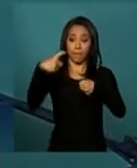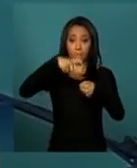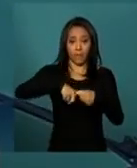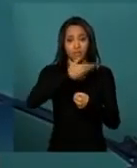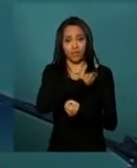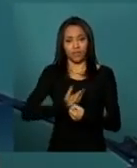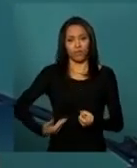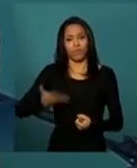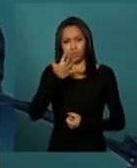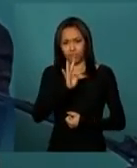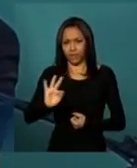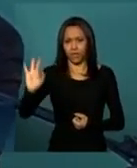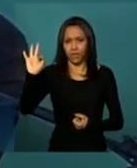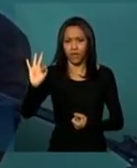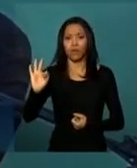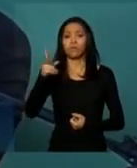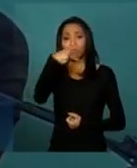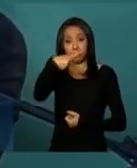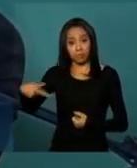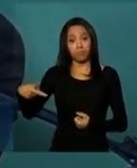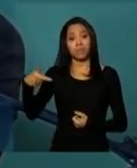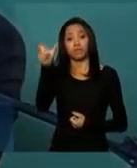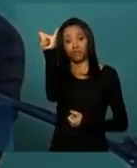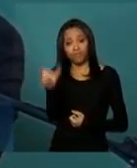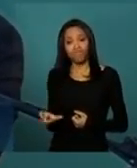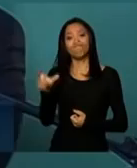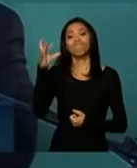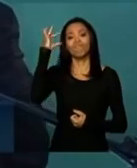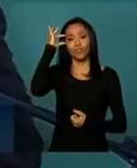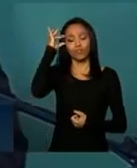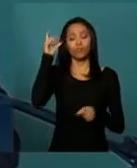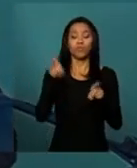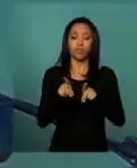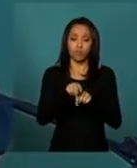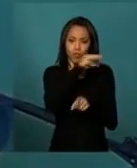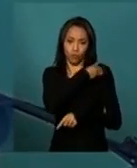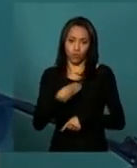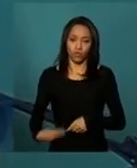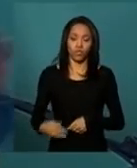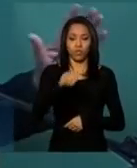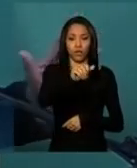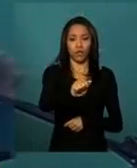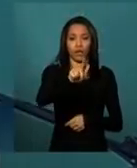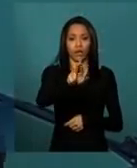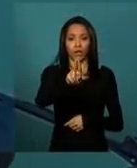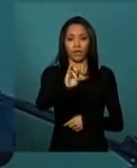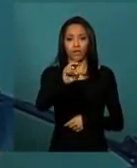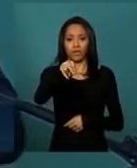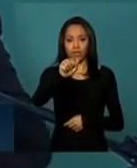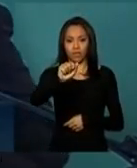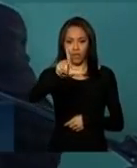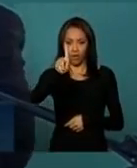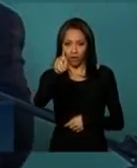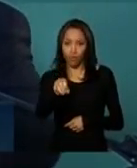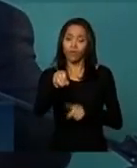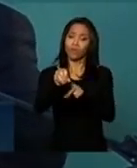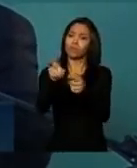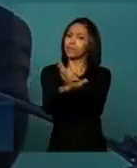governo federal, a presidenta Dilma, o ministro Agnaldo, que tem sempre sido